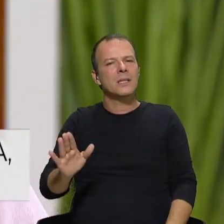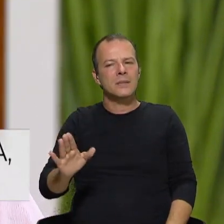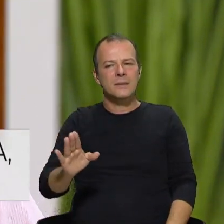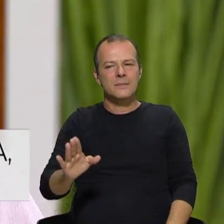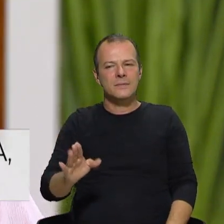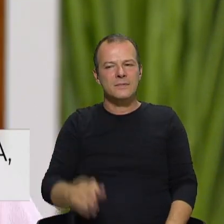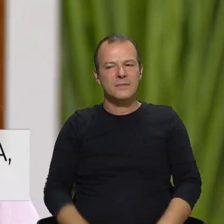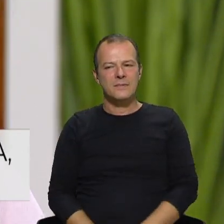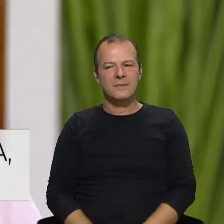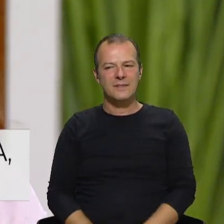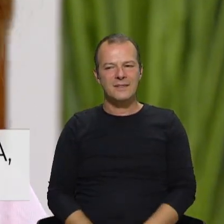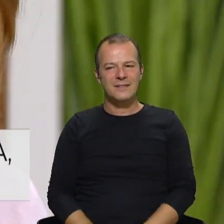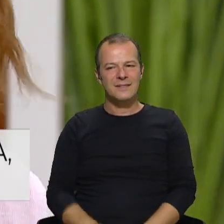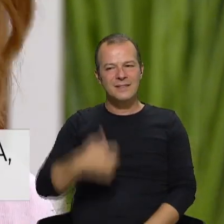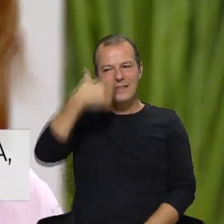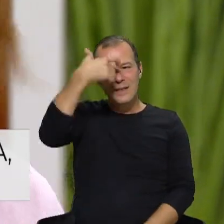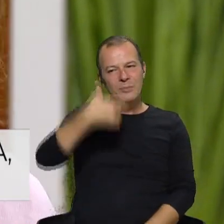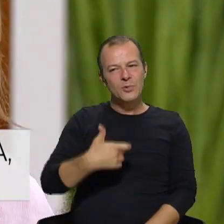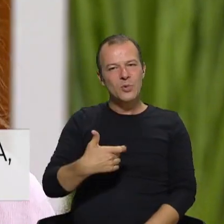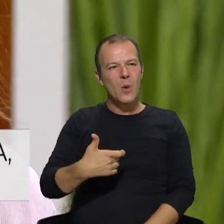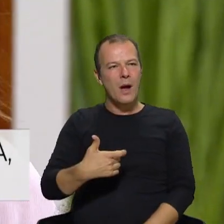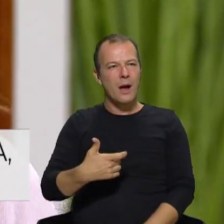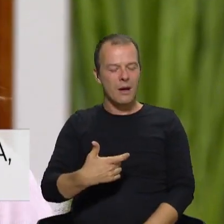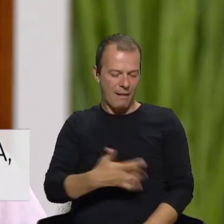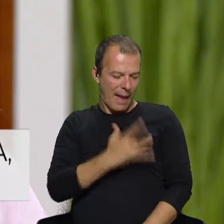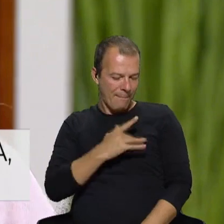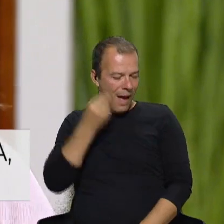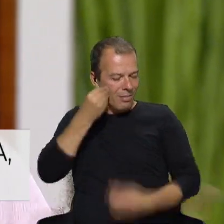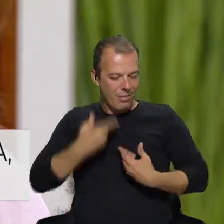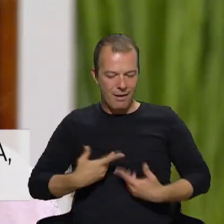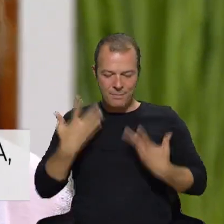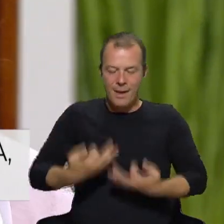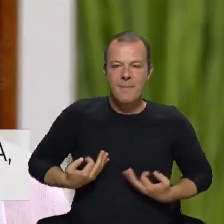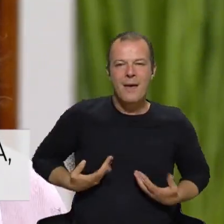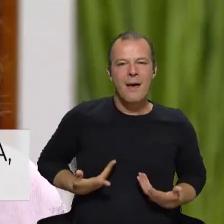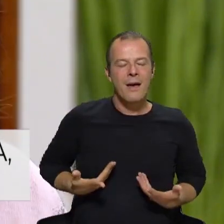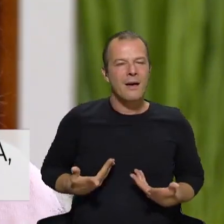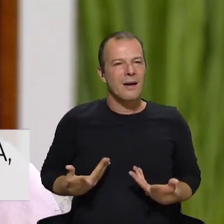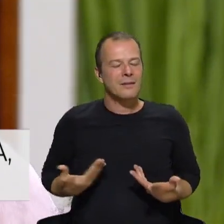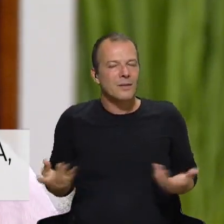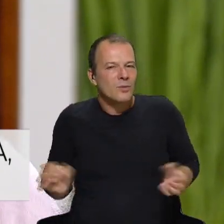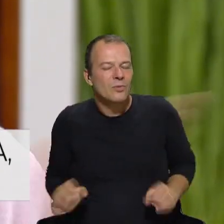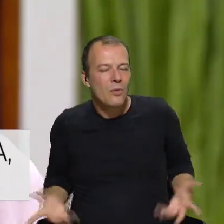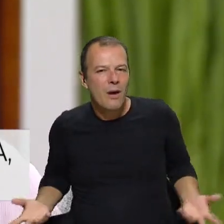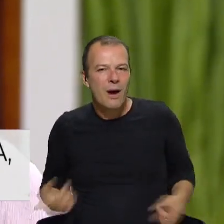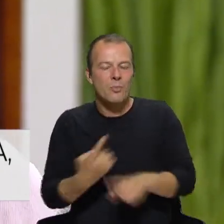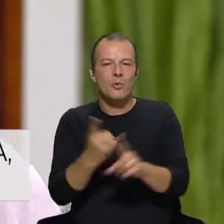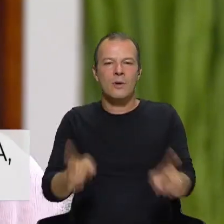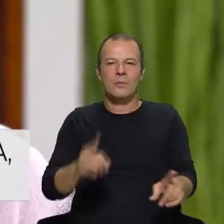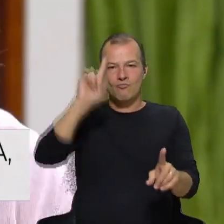se calhar, a pessoa tão amada que eu me sinto. Porque a família, nós sabemos que